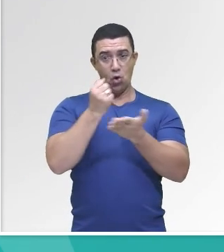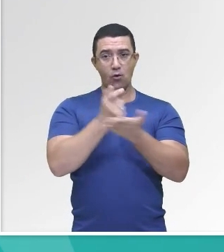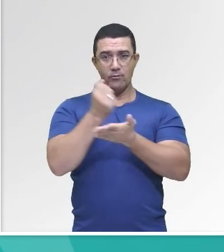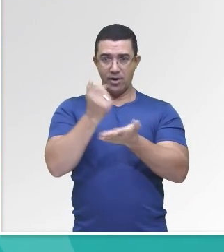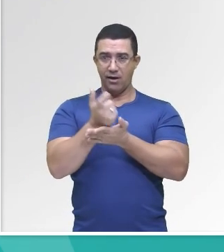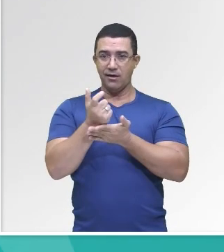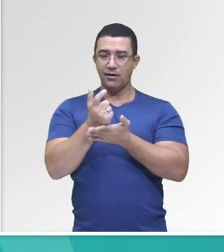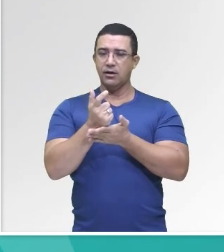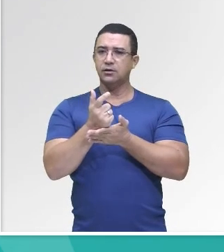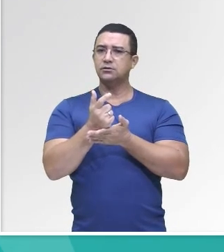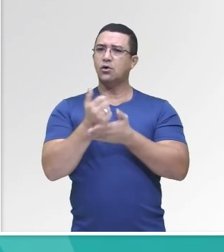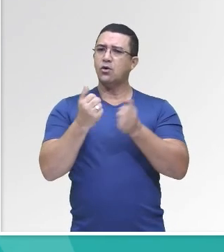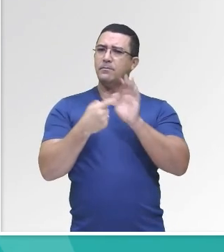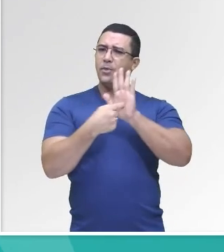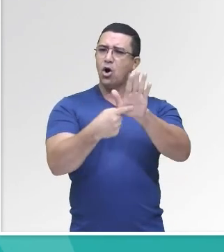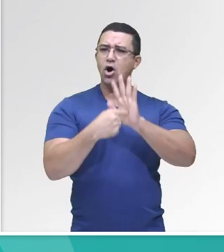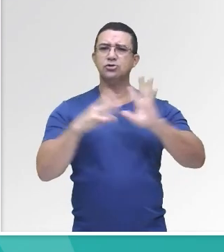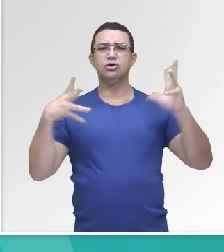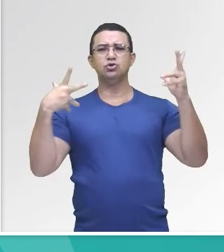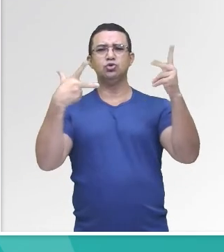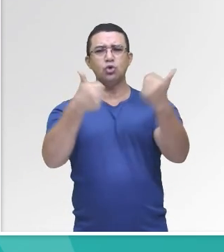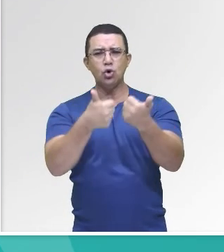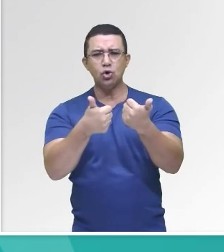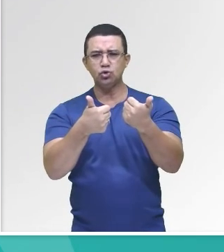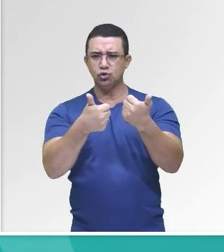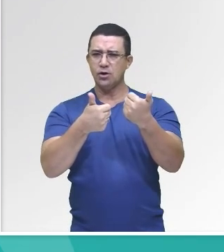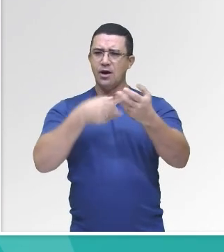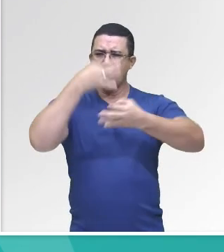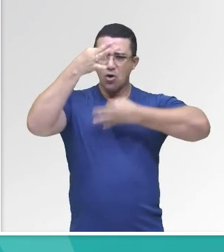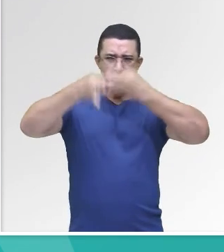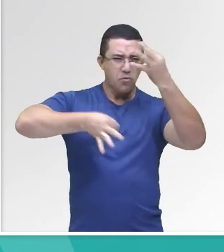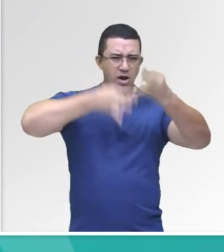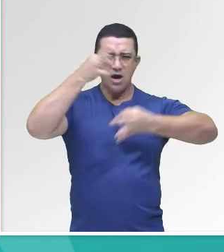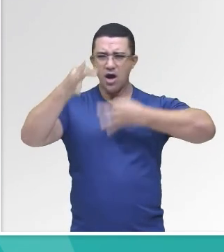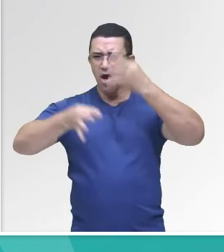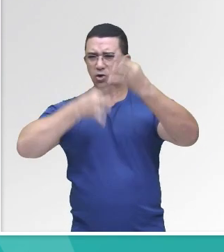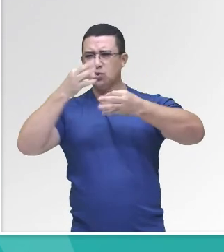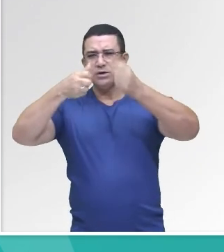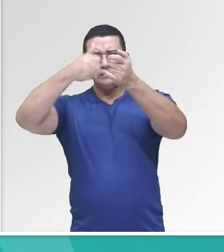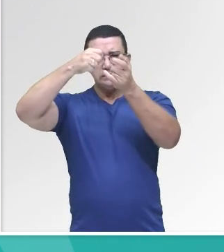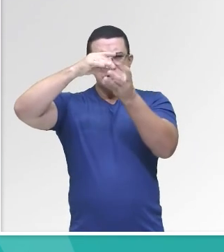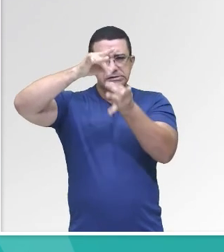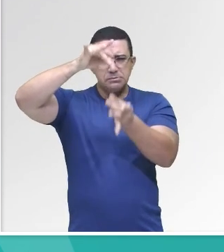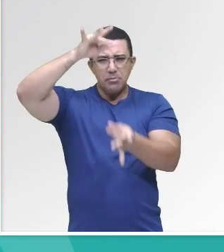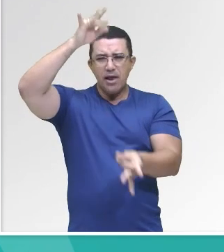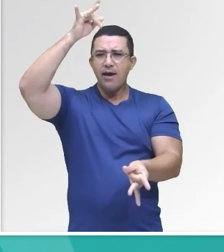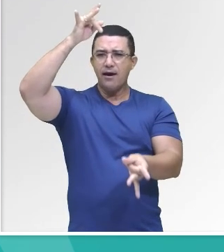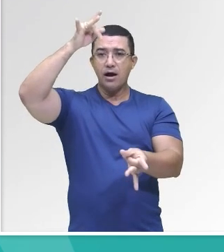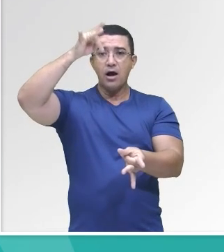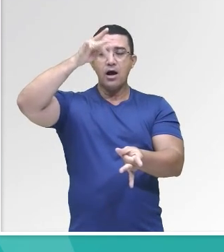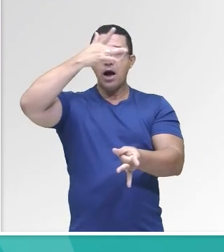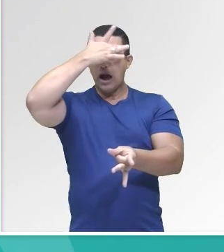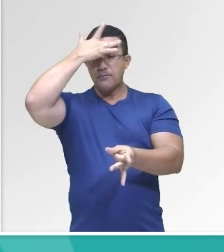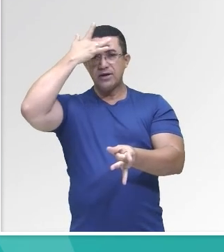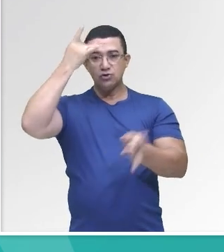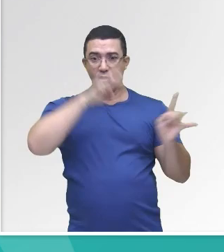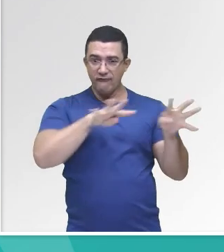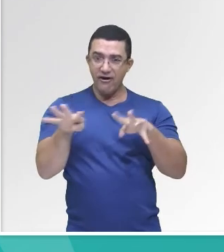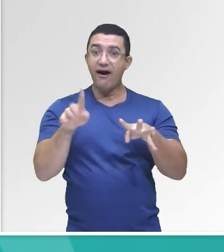os argumentos para convencer o público-alvo, né? E estes